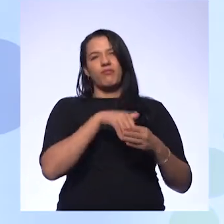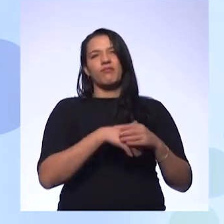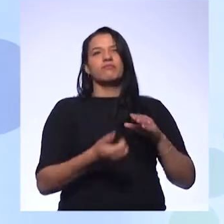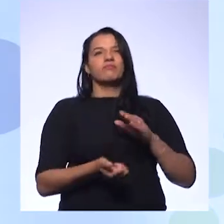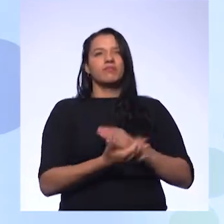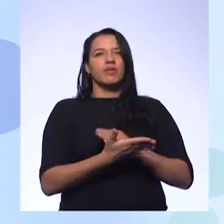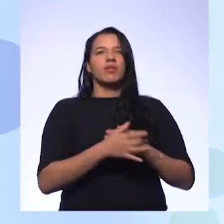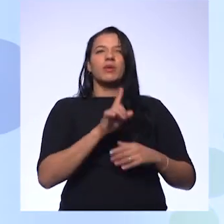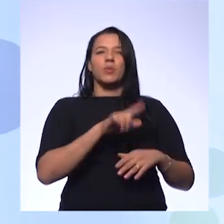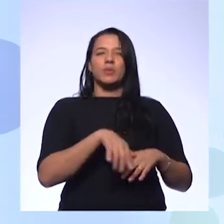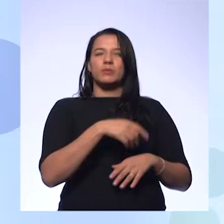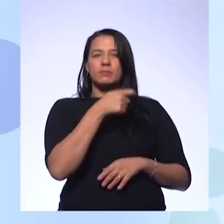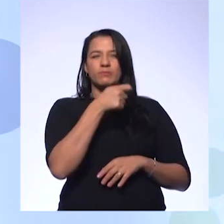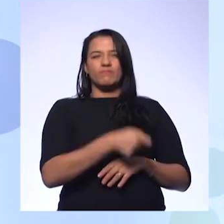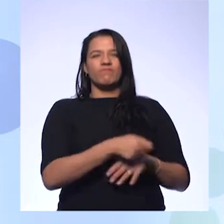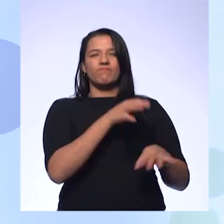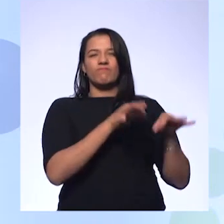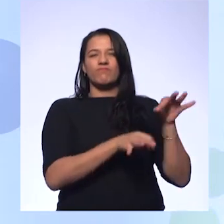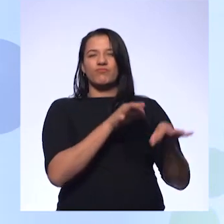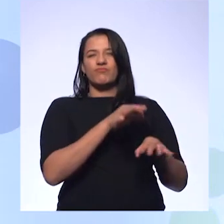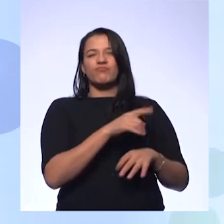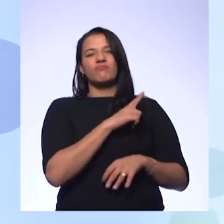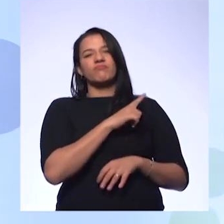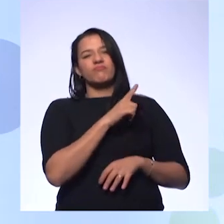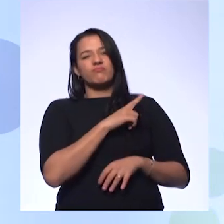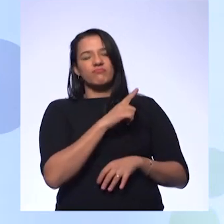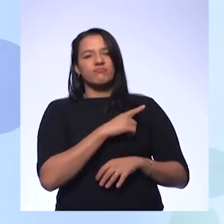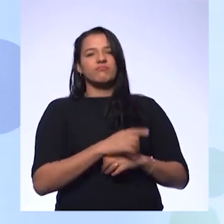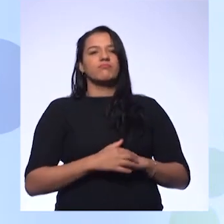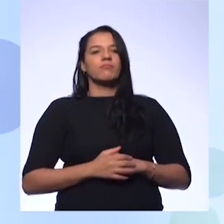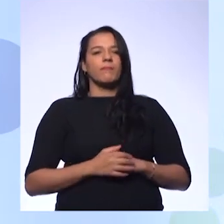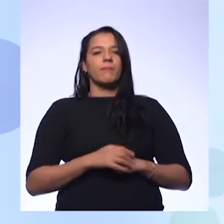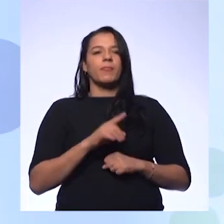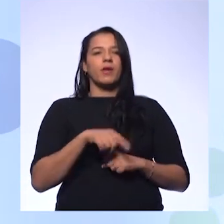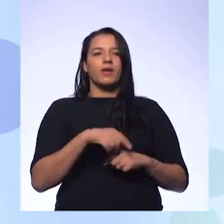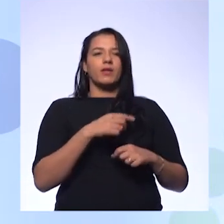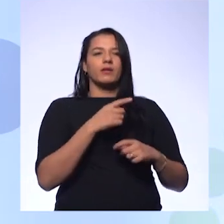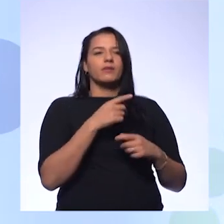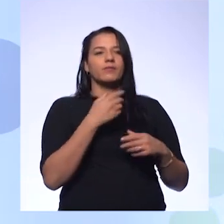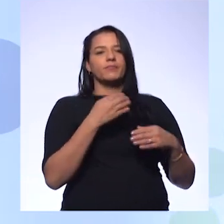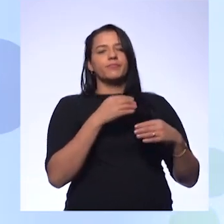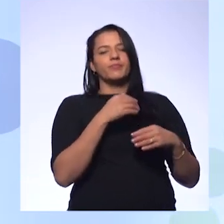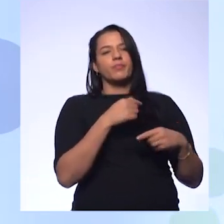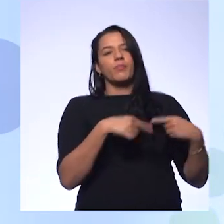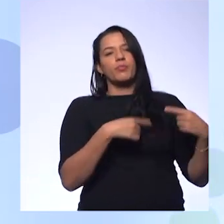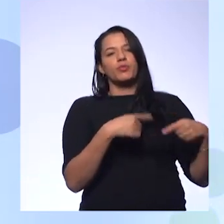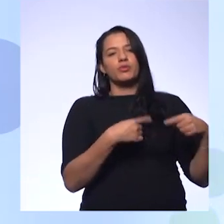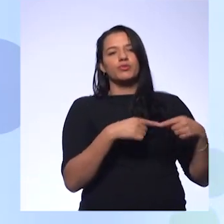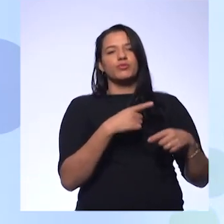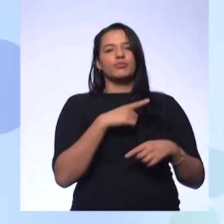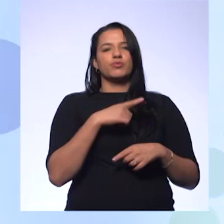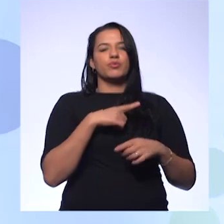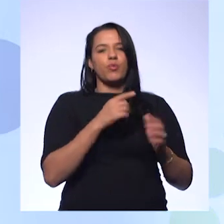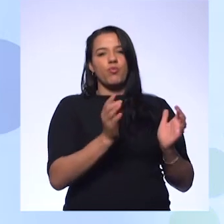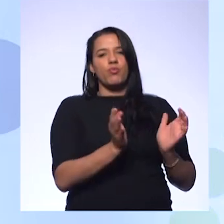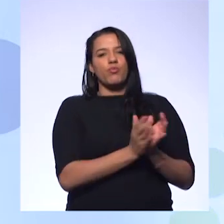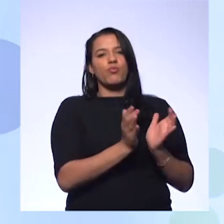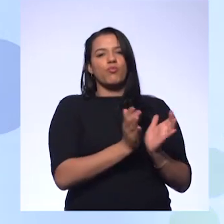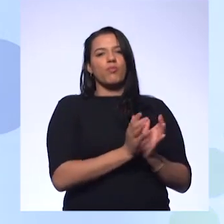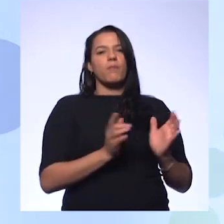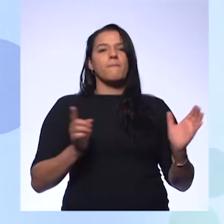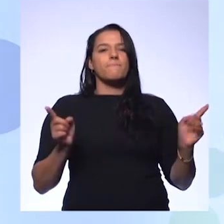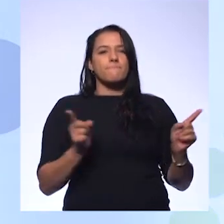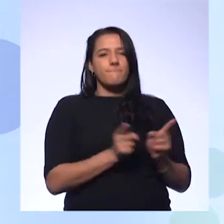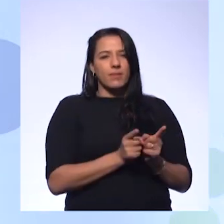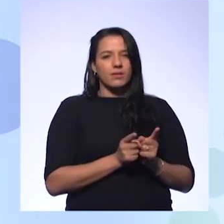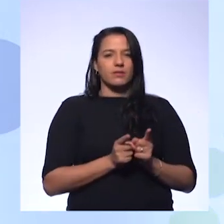das injustiças sociais que ocorriam, né? Desse poder político dominado por um grupo pequeno. Então, talvez